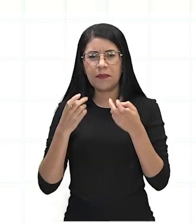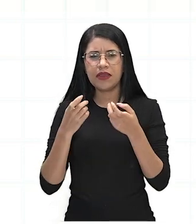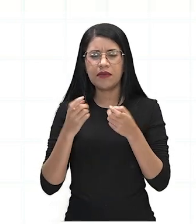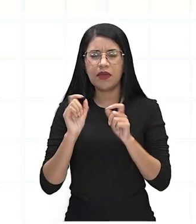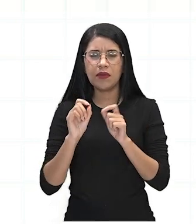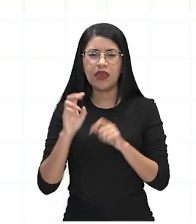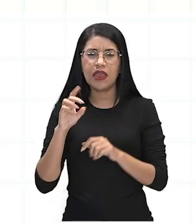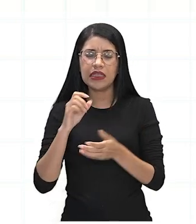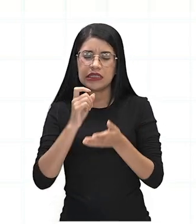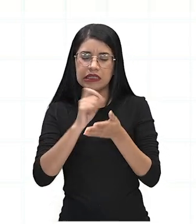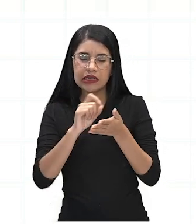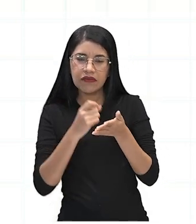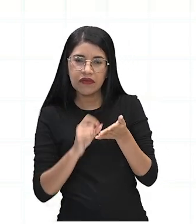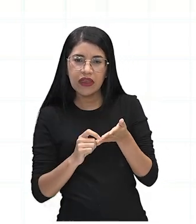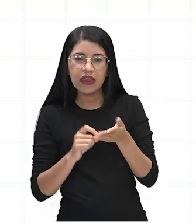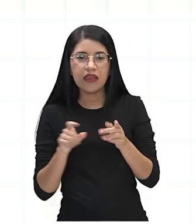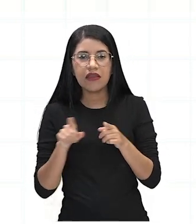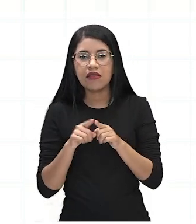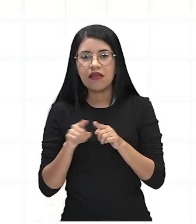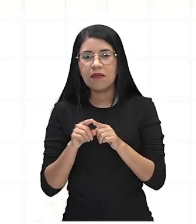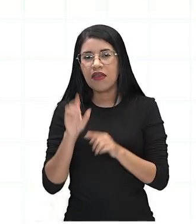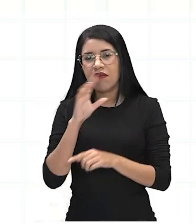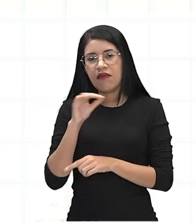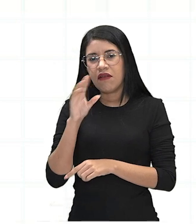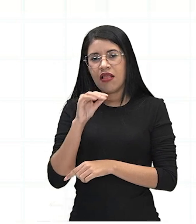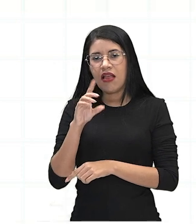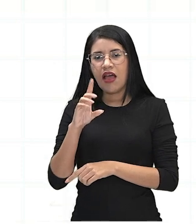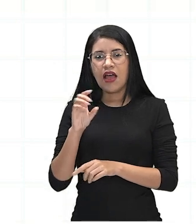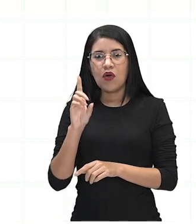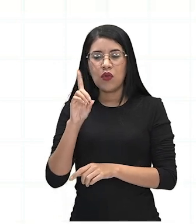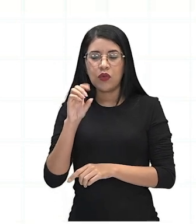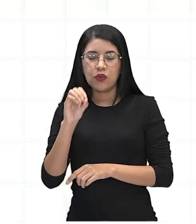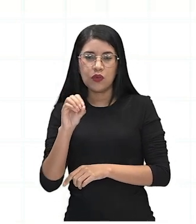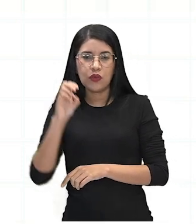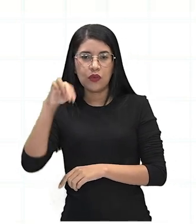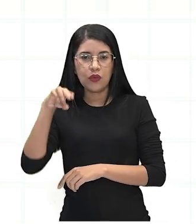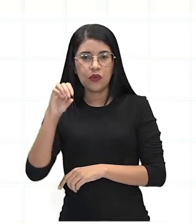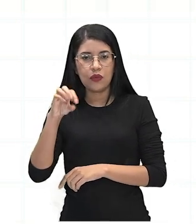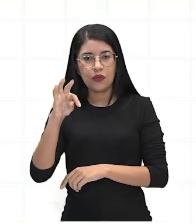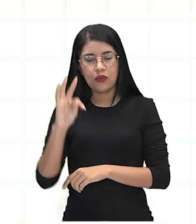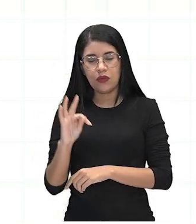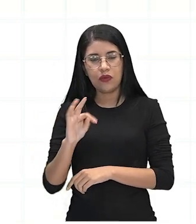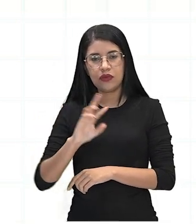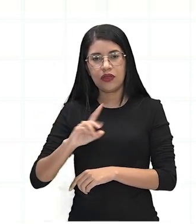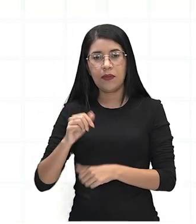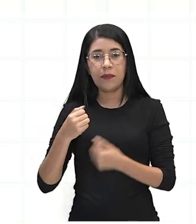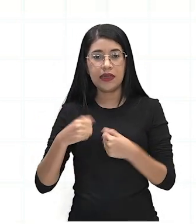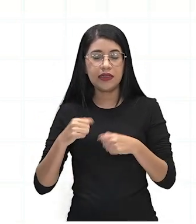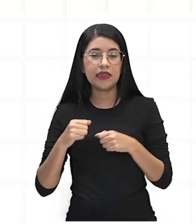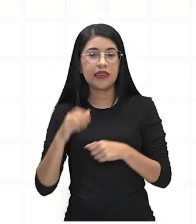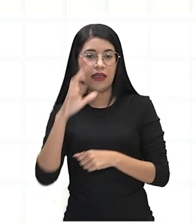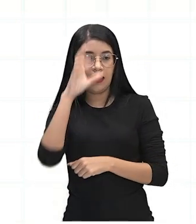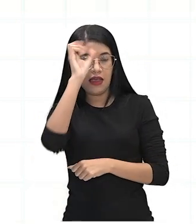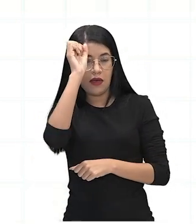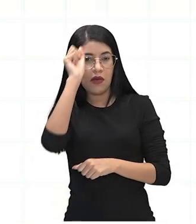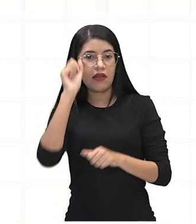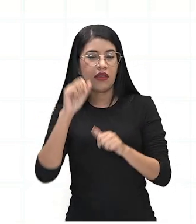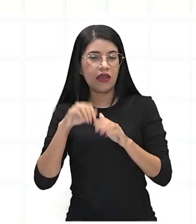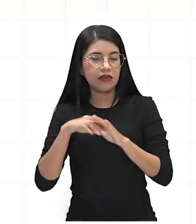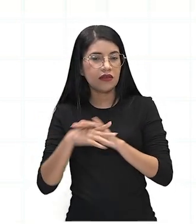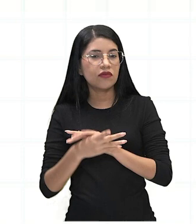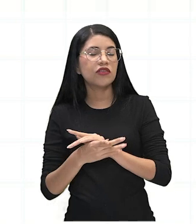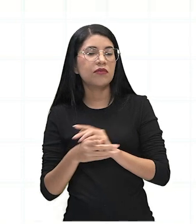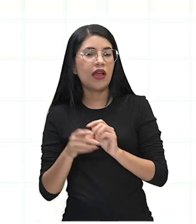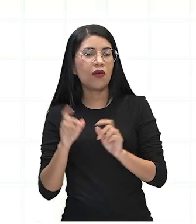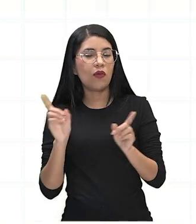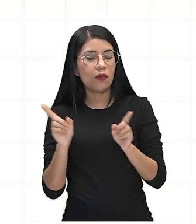nem escrever, é muito raro elas escreverem a forma completa. Então, se acostumem aí com as formas abreviadas e reduzidas, ok?